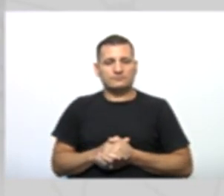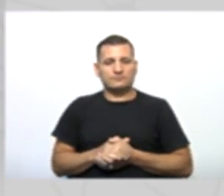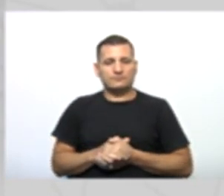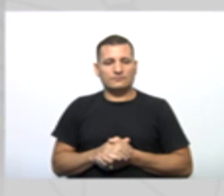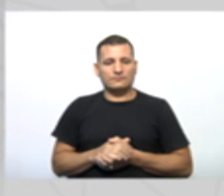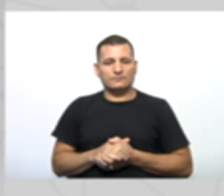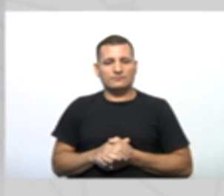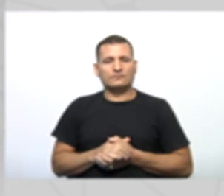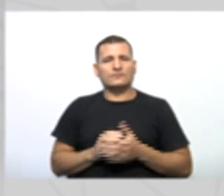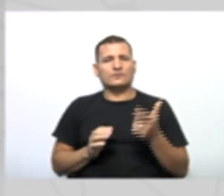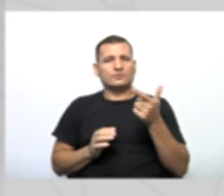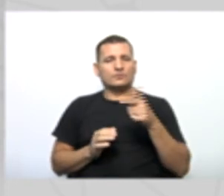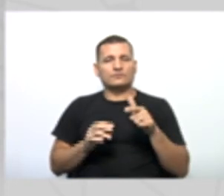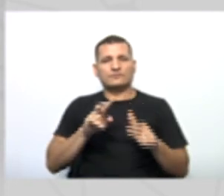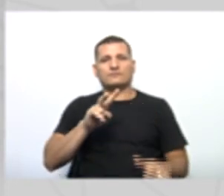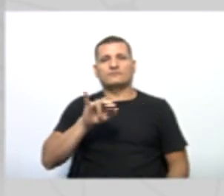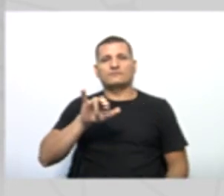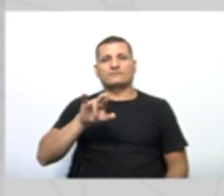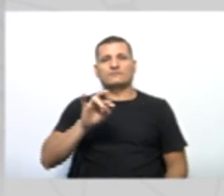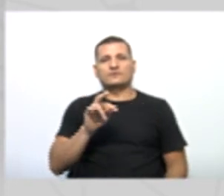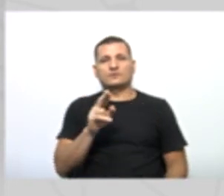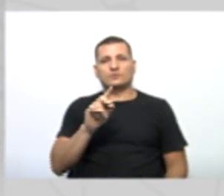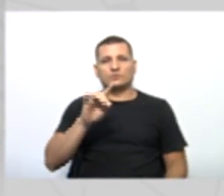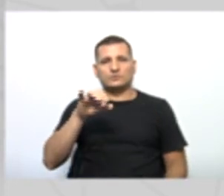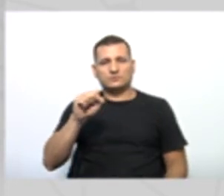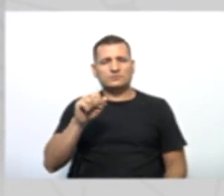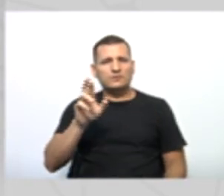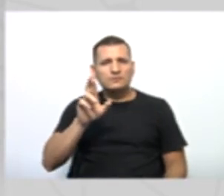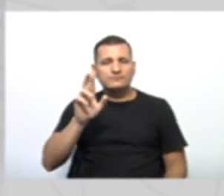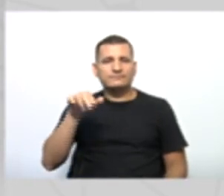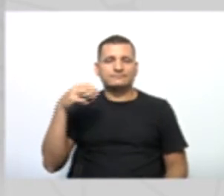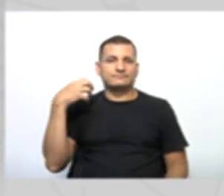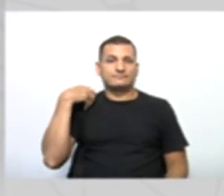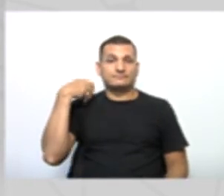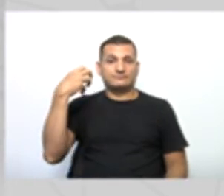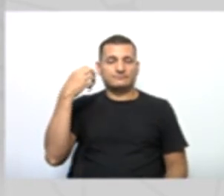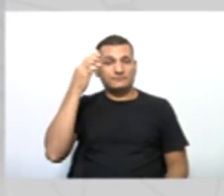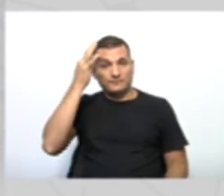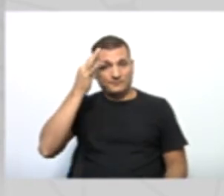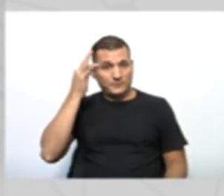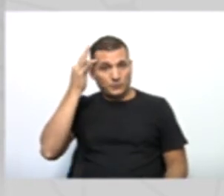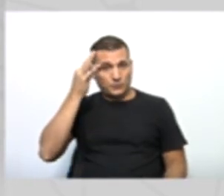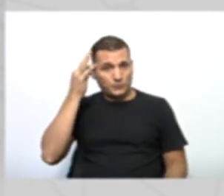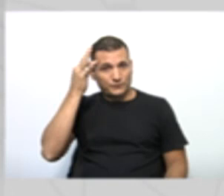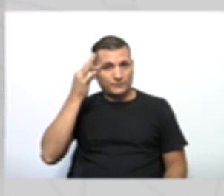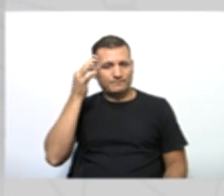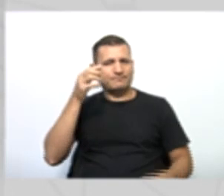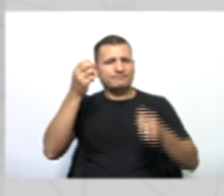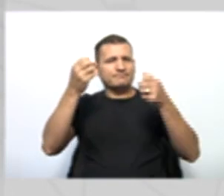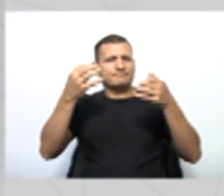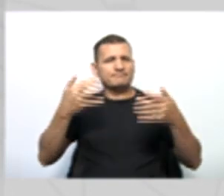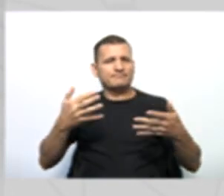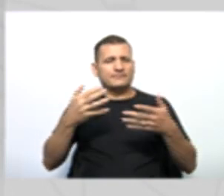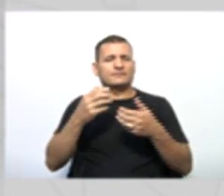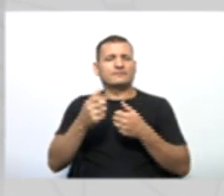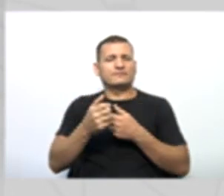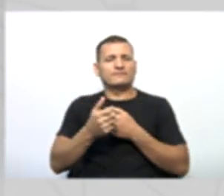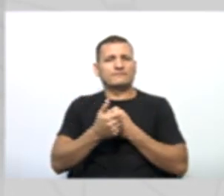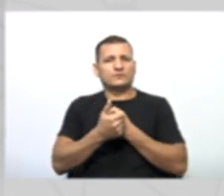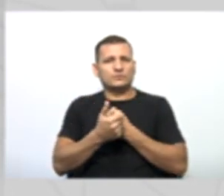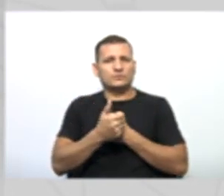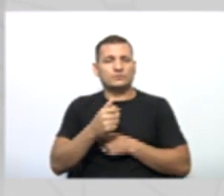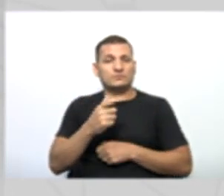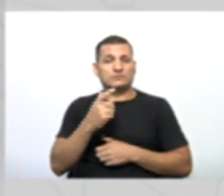Nas virtudes de novo. Que é de quem? Aristóteles, o nosso filósofo, que fala das virtudes e da importância de